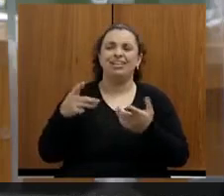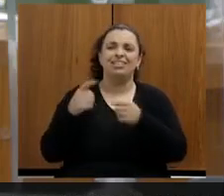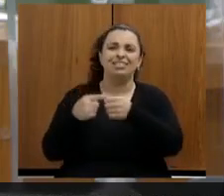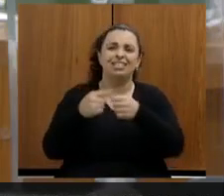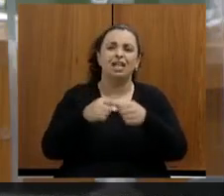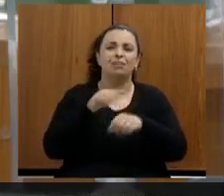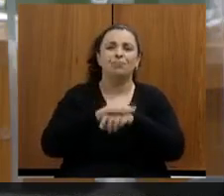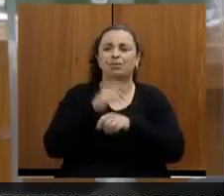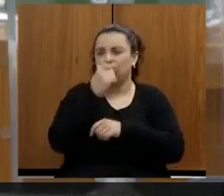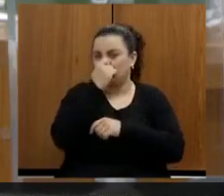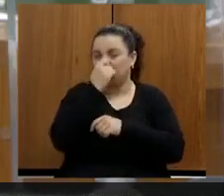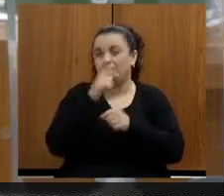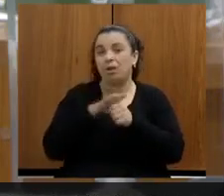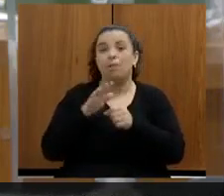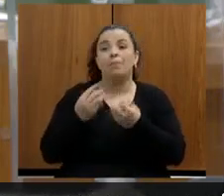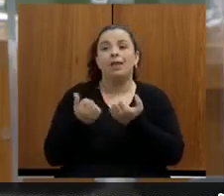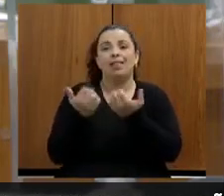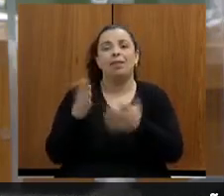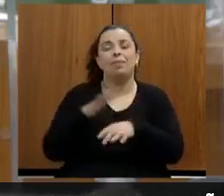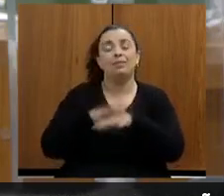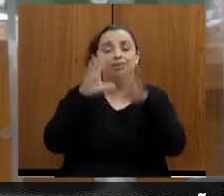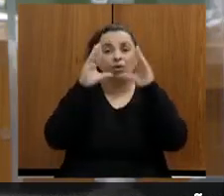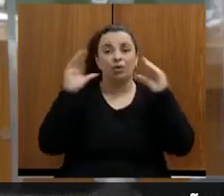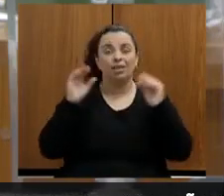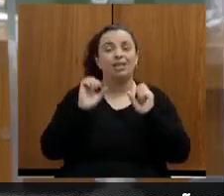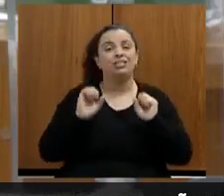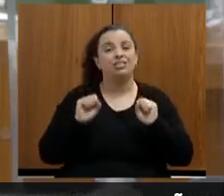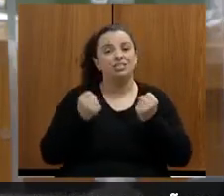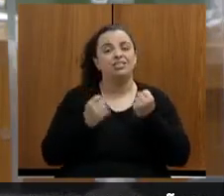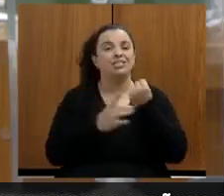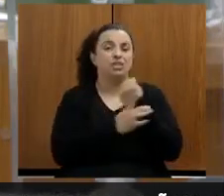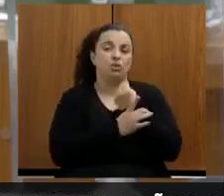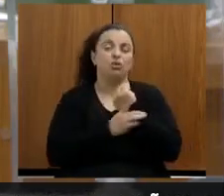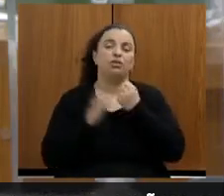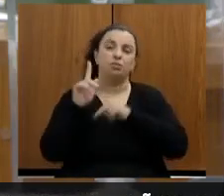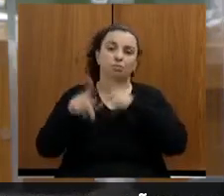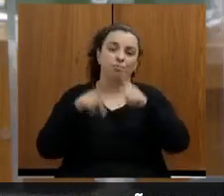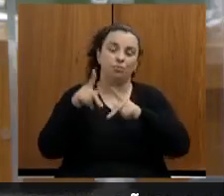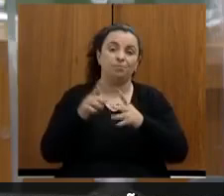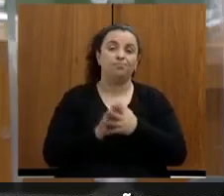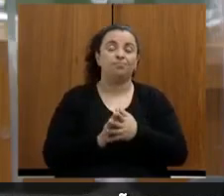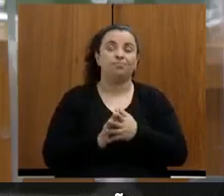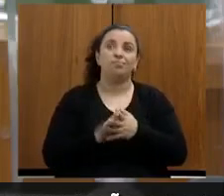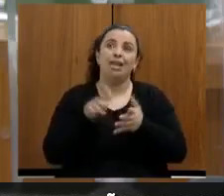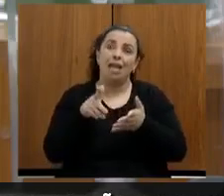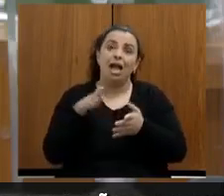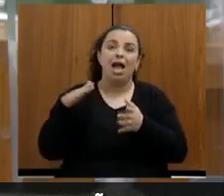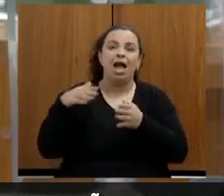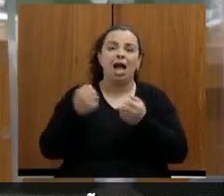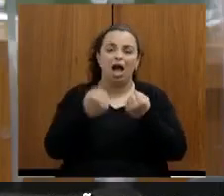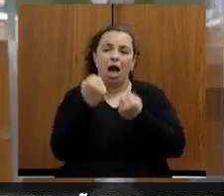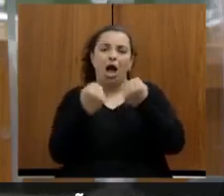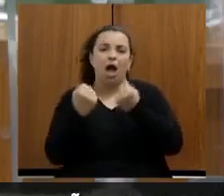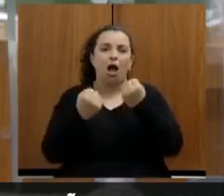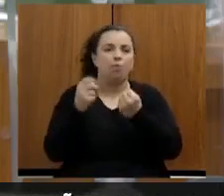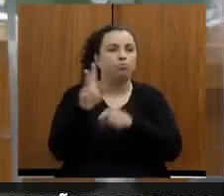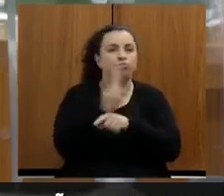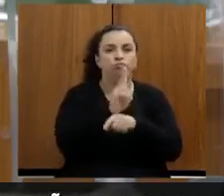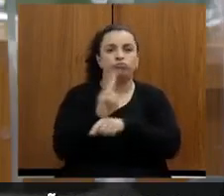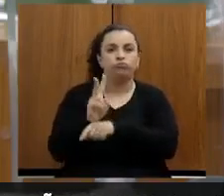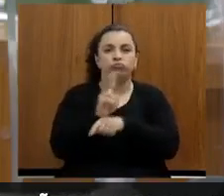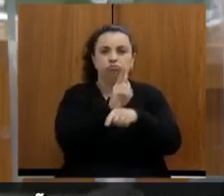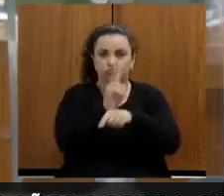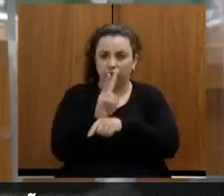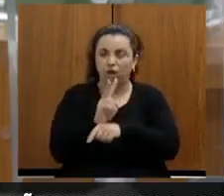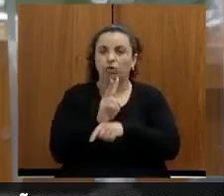Tranquilidade e segurança para aquela população é Lembrando que a Patrulha Rural os investimentos para isso já